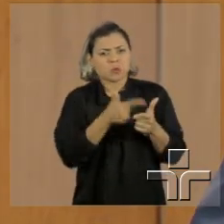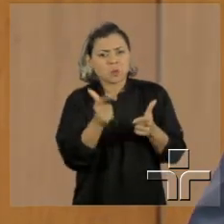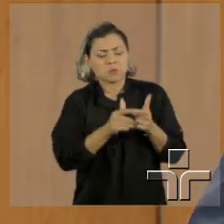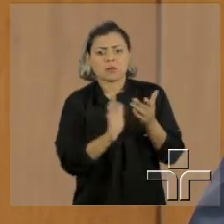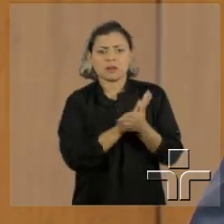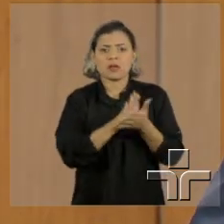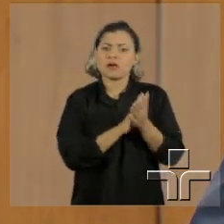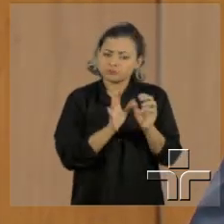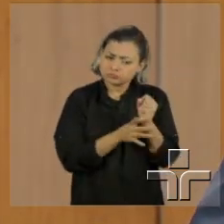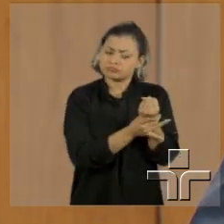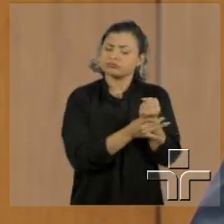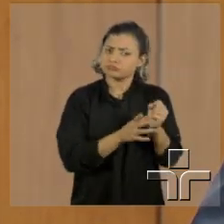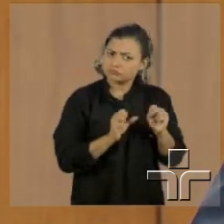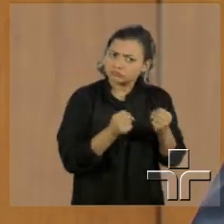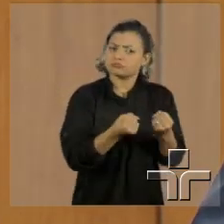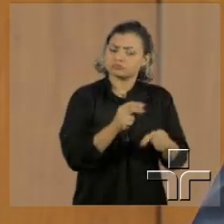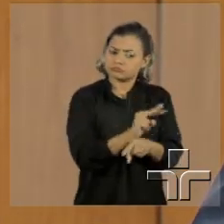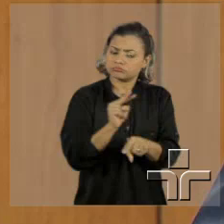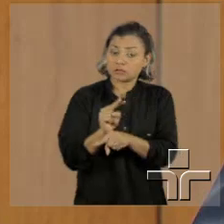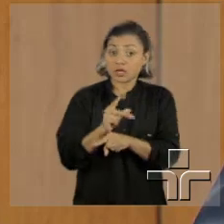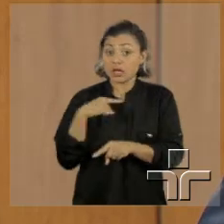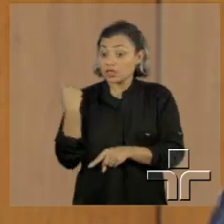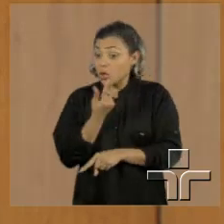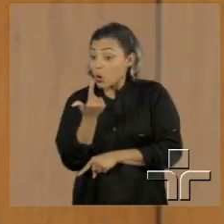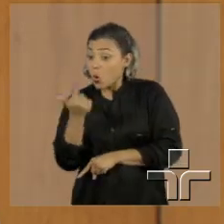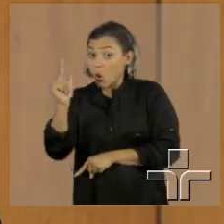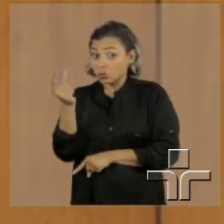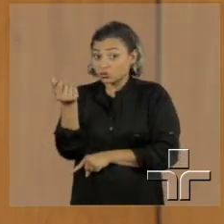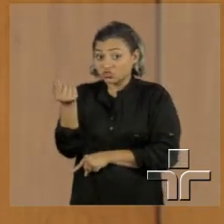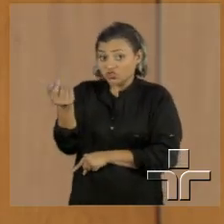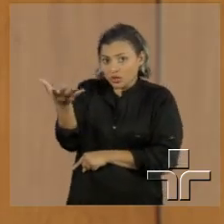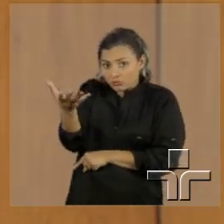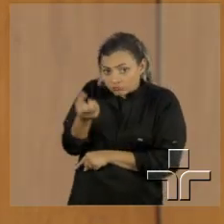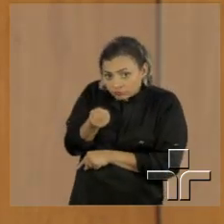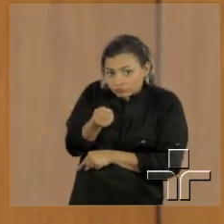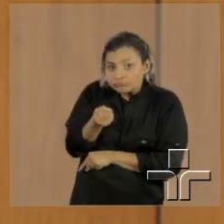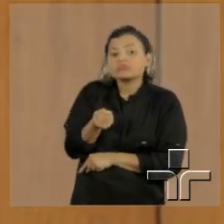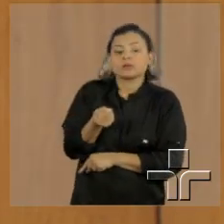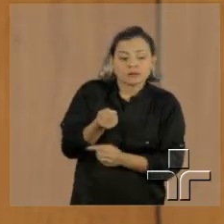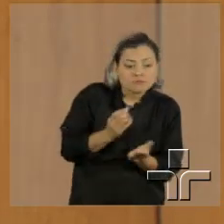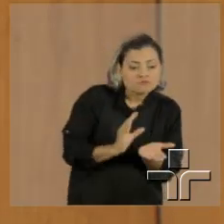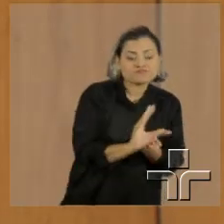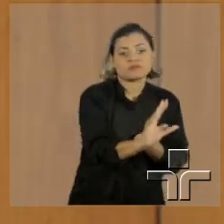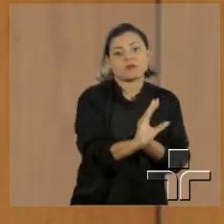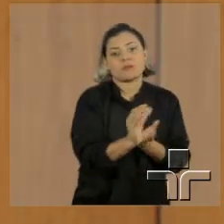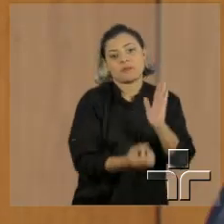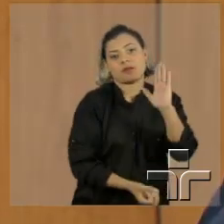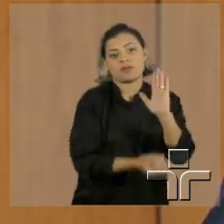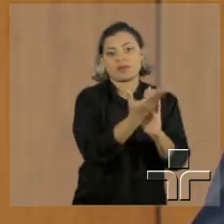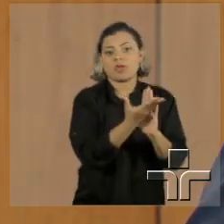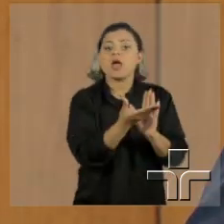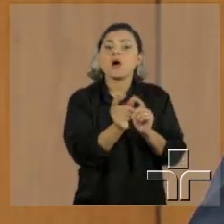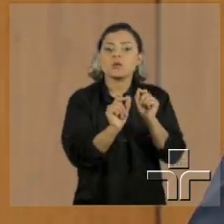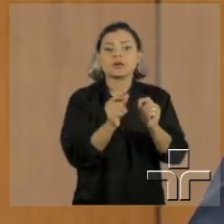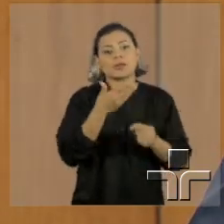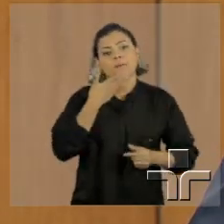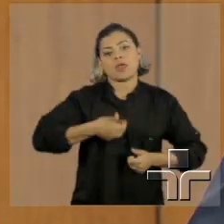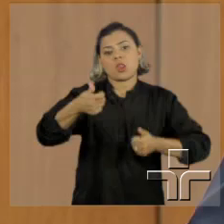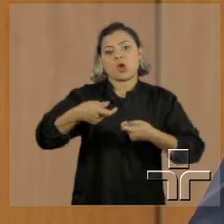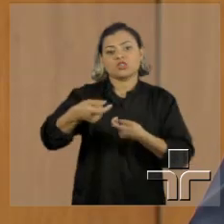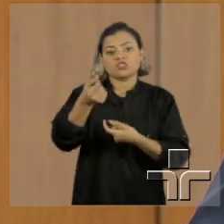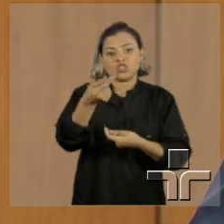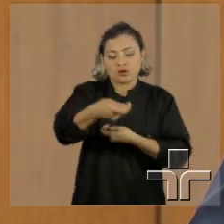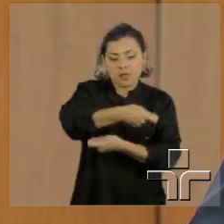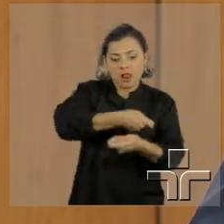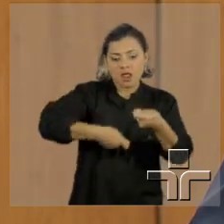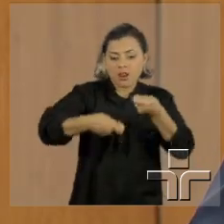e protegidos. Nós vamos usar uma outra parte para poder criar uma situação muito mais favorável